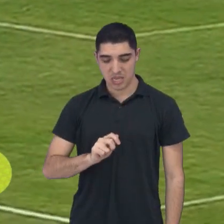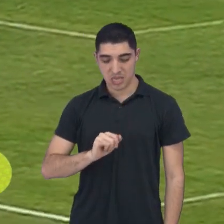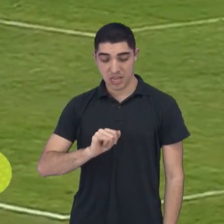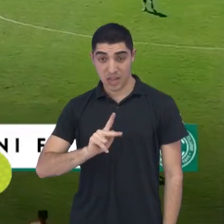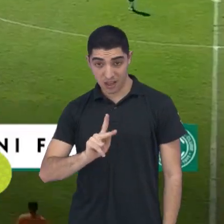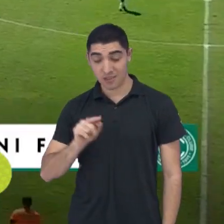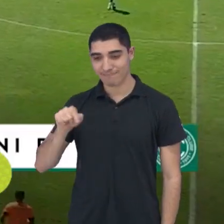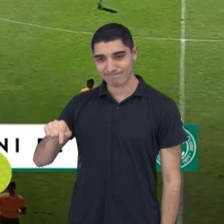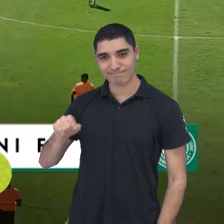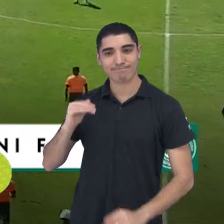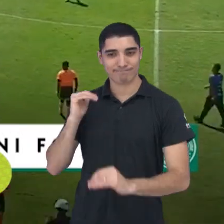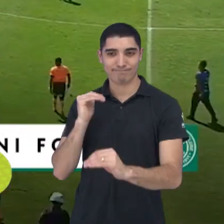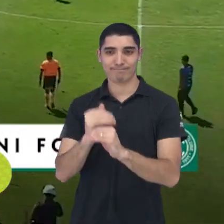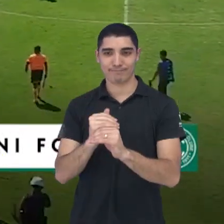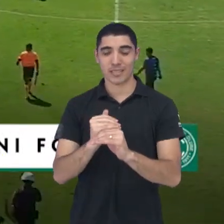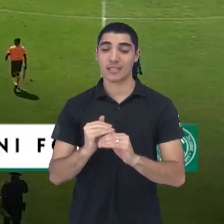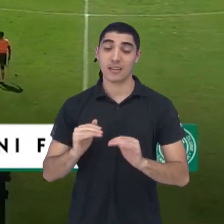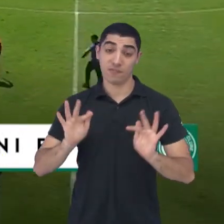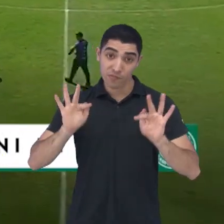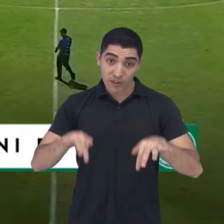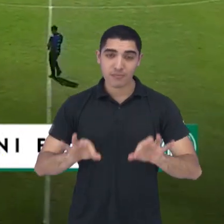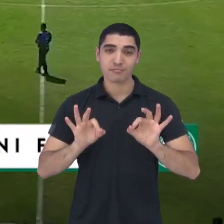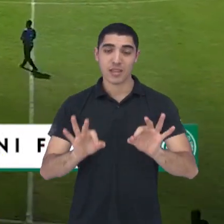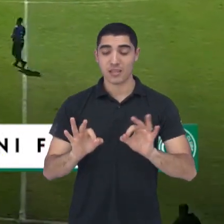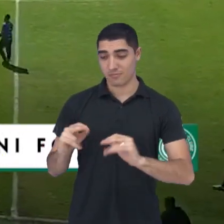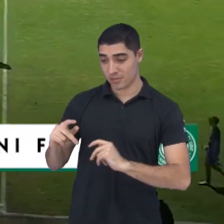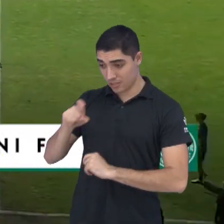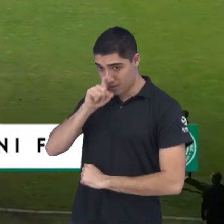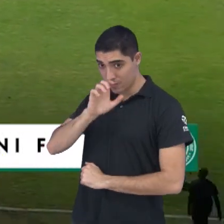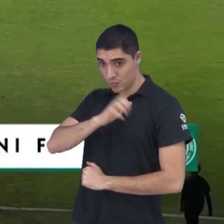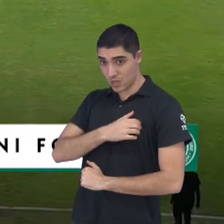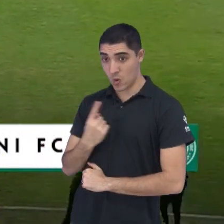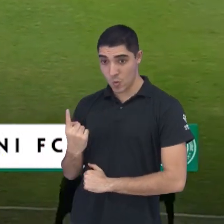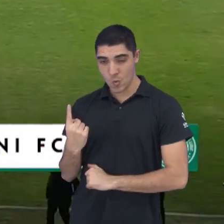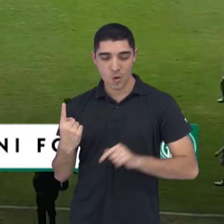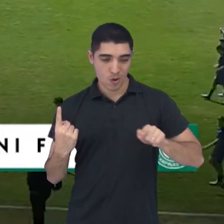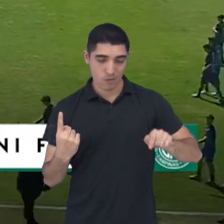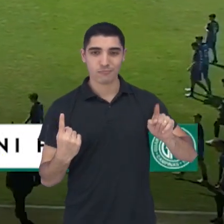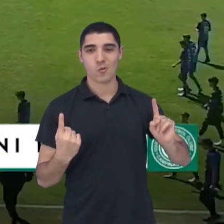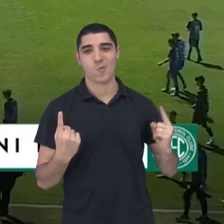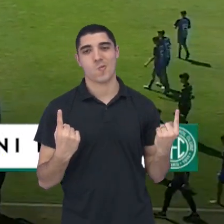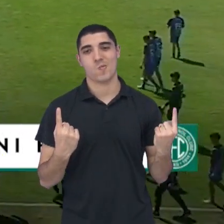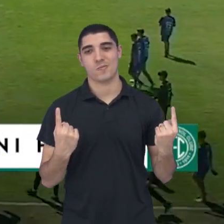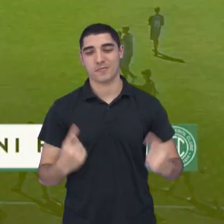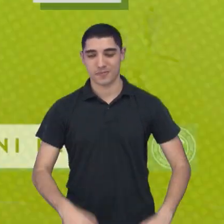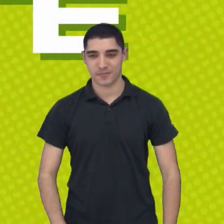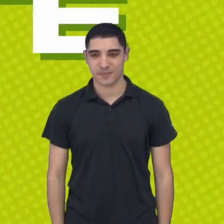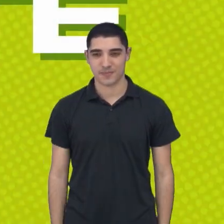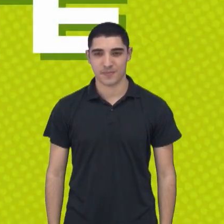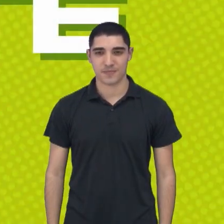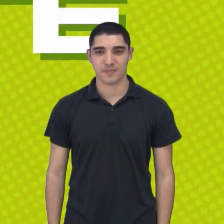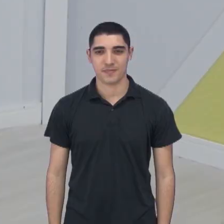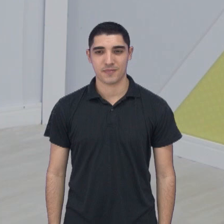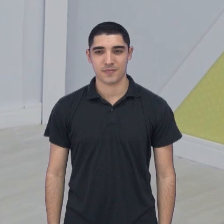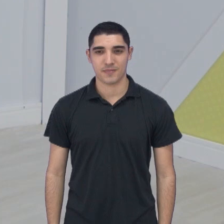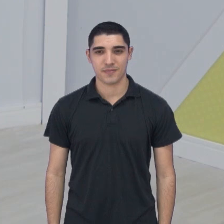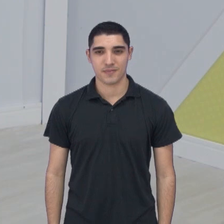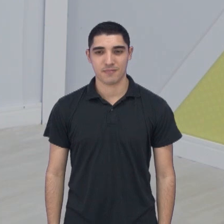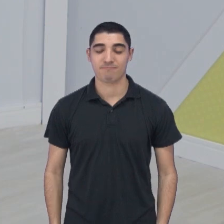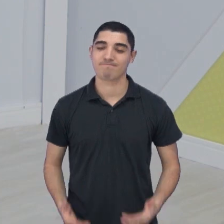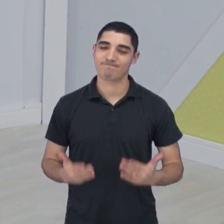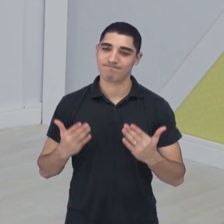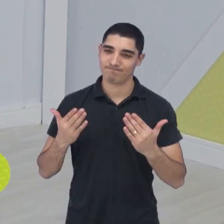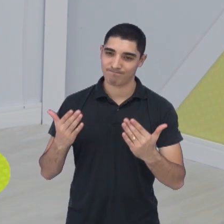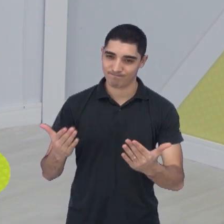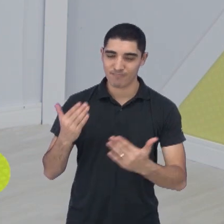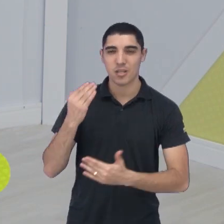do Guarani. E ficou nisso. Final, São José Sub-15 1, Guarani de Campinas também 1. Pois é, Bruno,